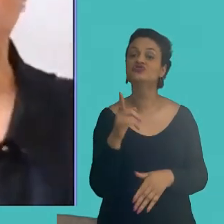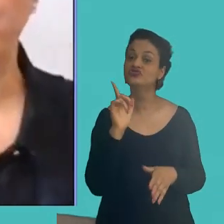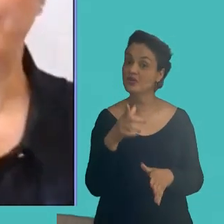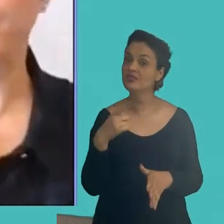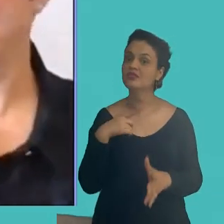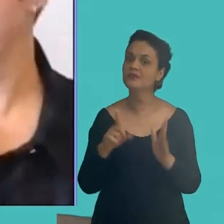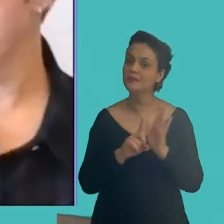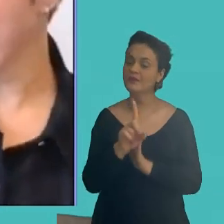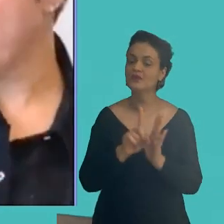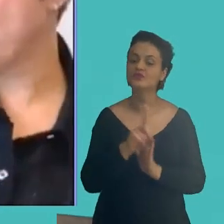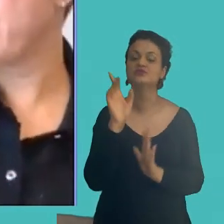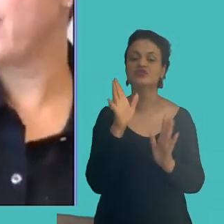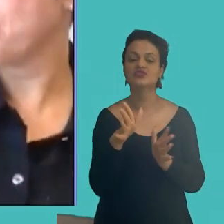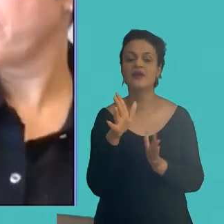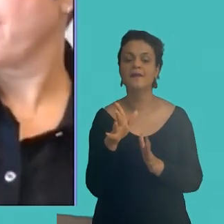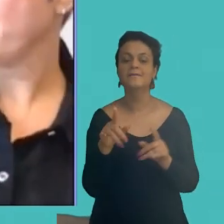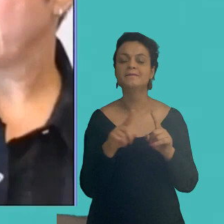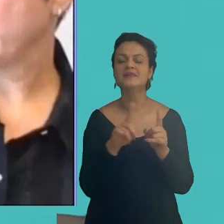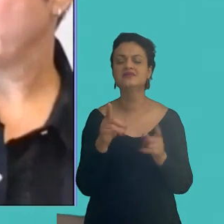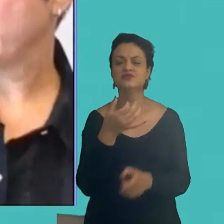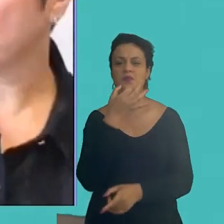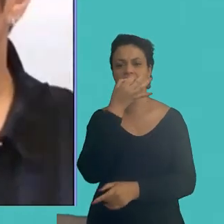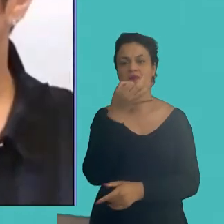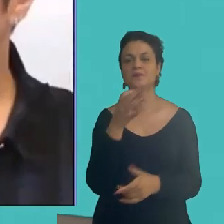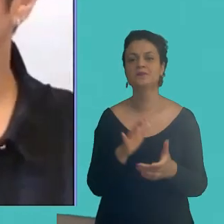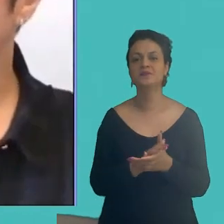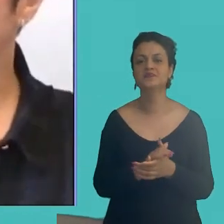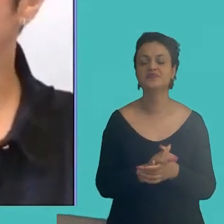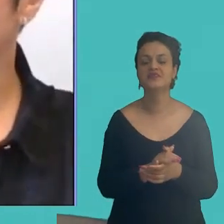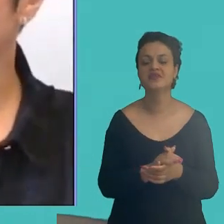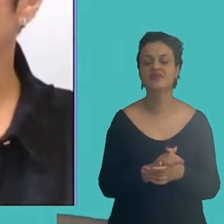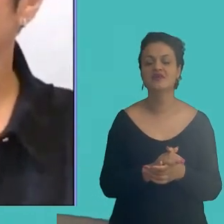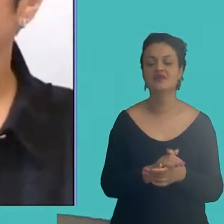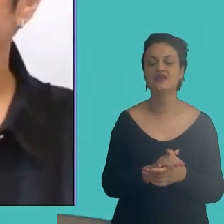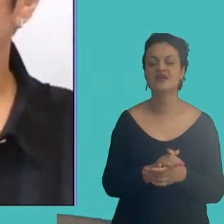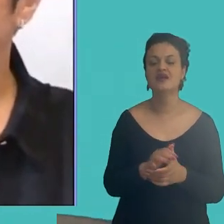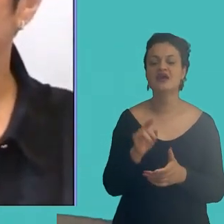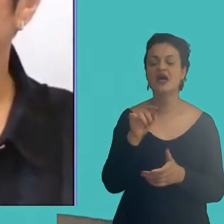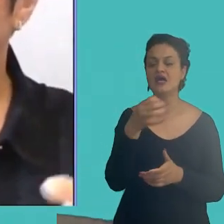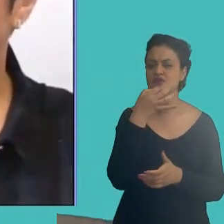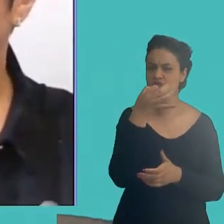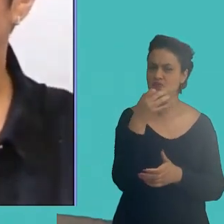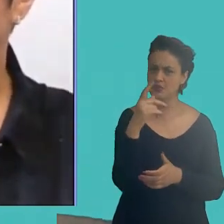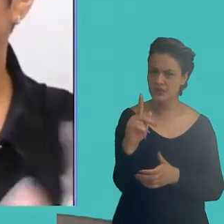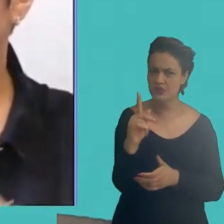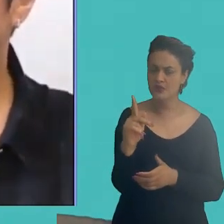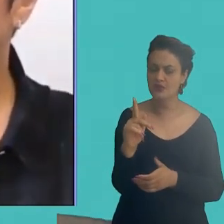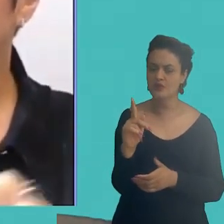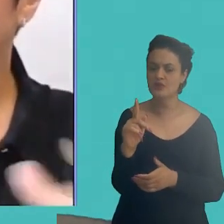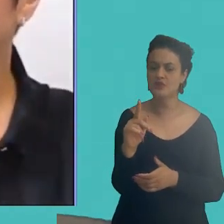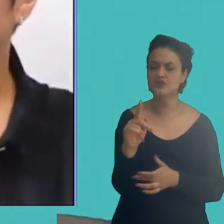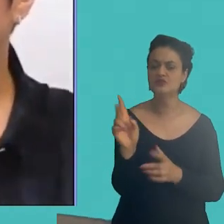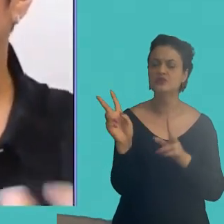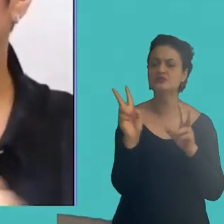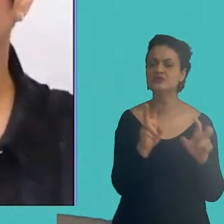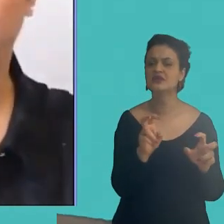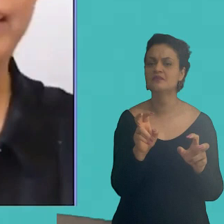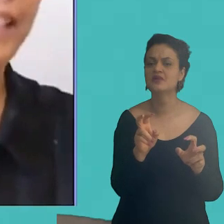antes de passar, eu queria fazer um comentário, William, partindo da sua observação sobre a questão da política